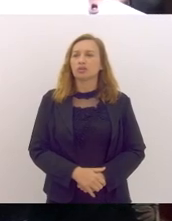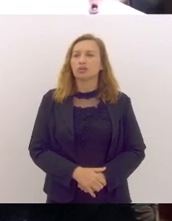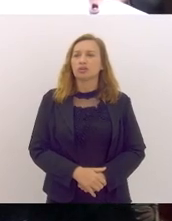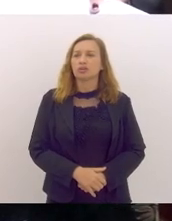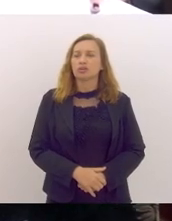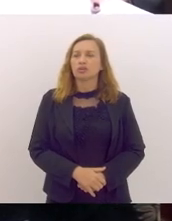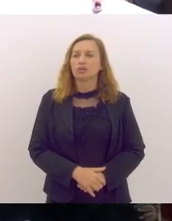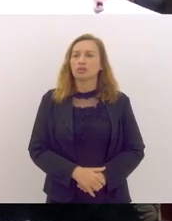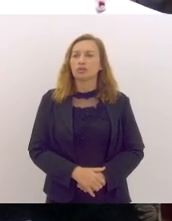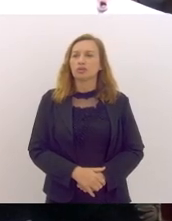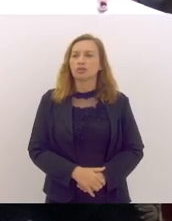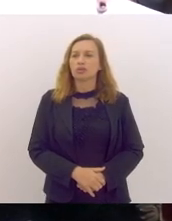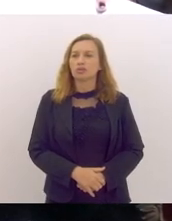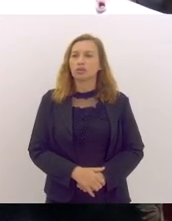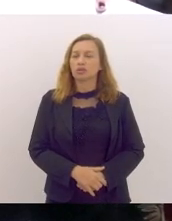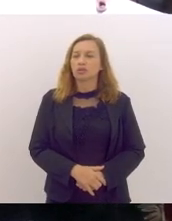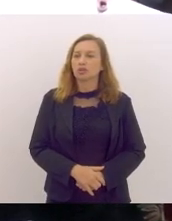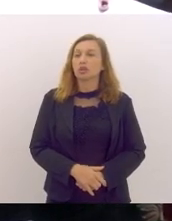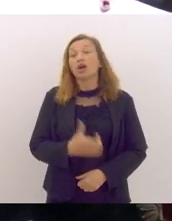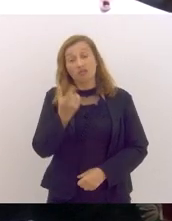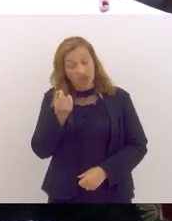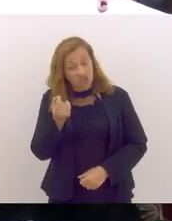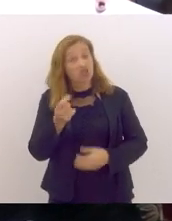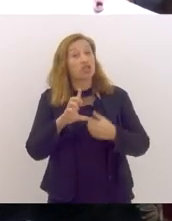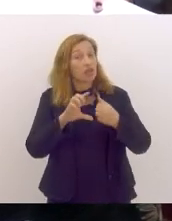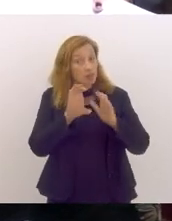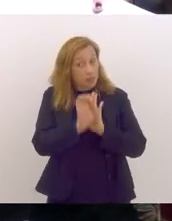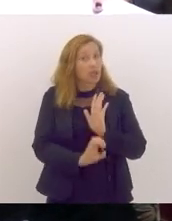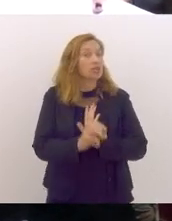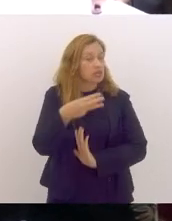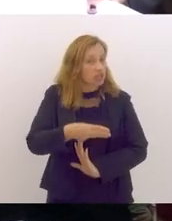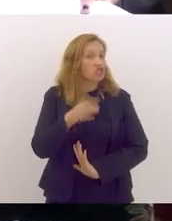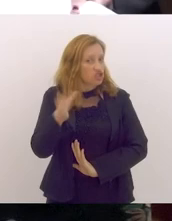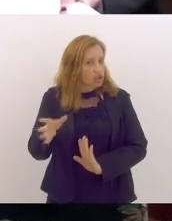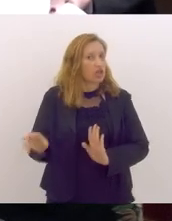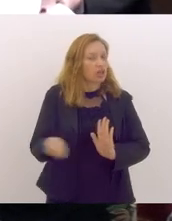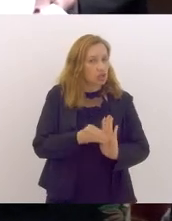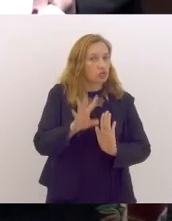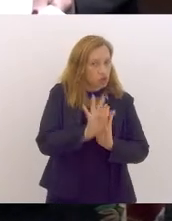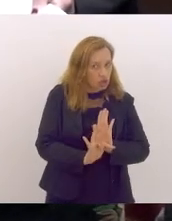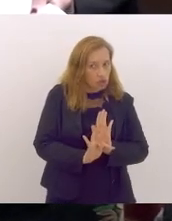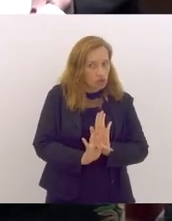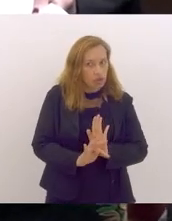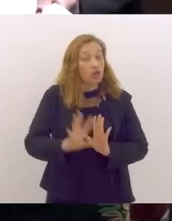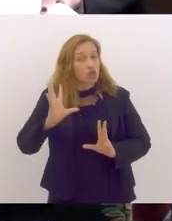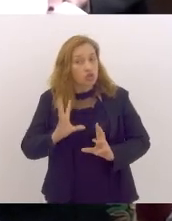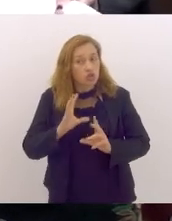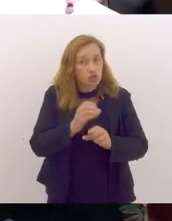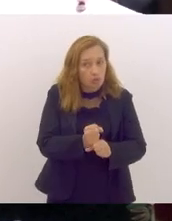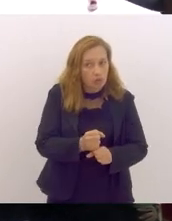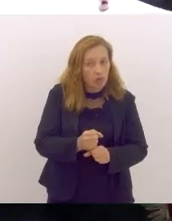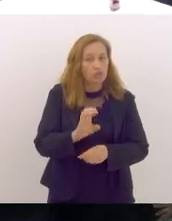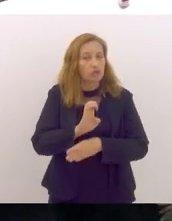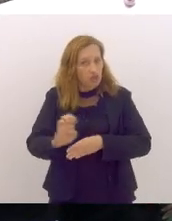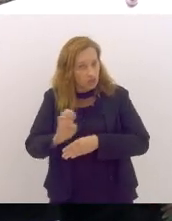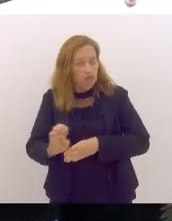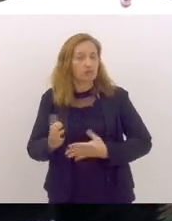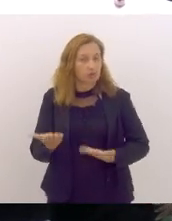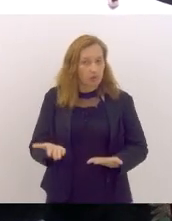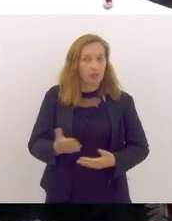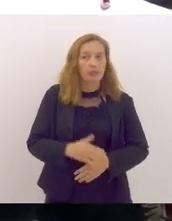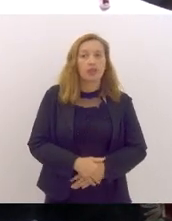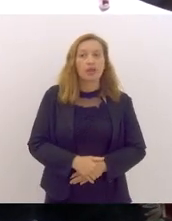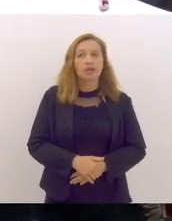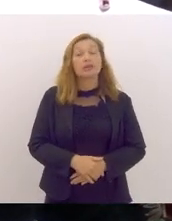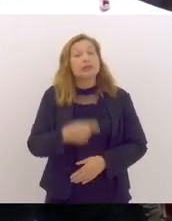sobre... Não, 20 é o que está na emenda 3, já está no texto da 3, somando residentes com estagiários. Não é?